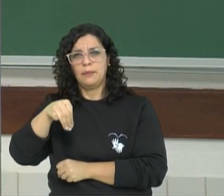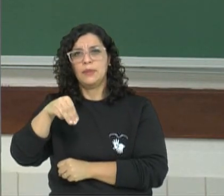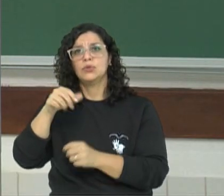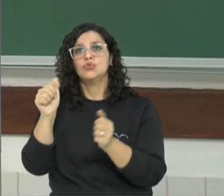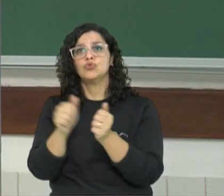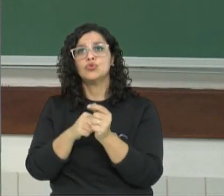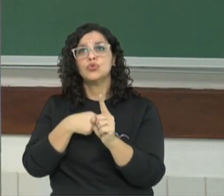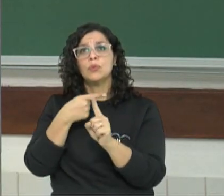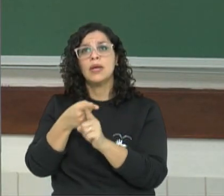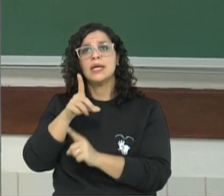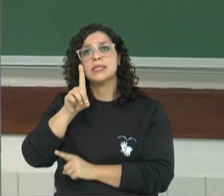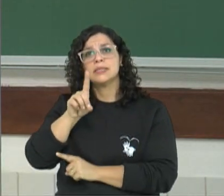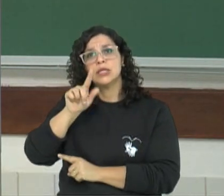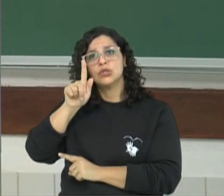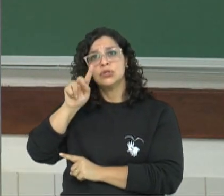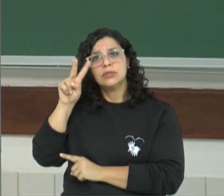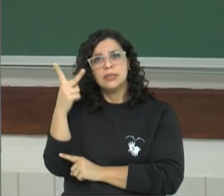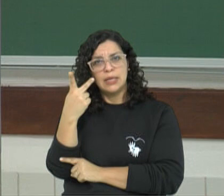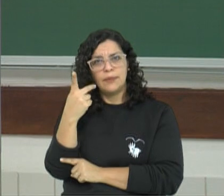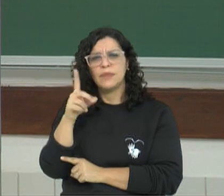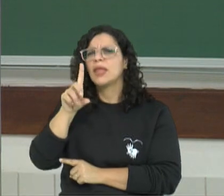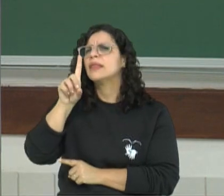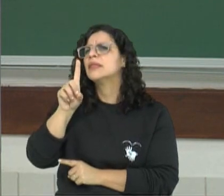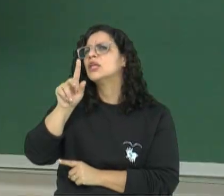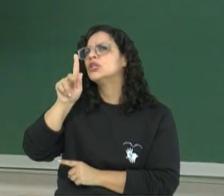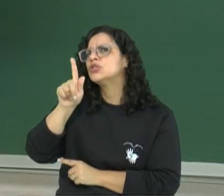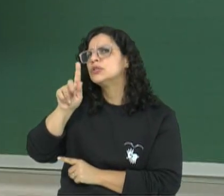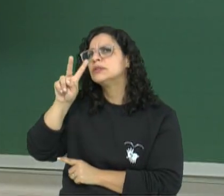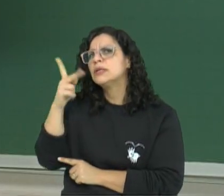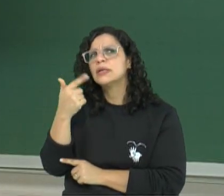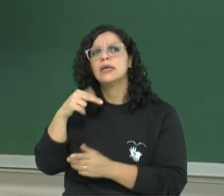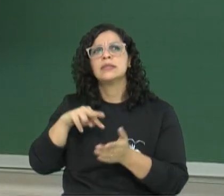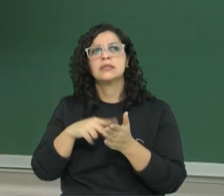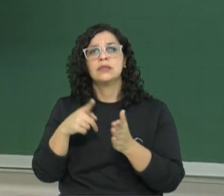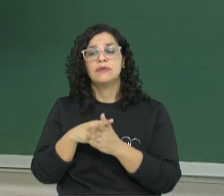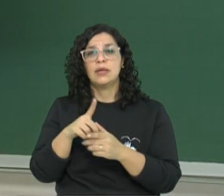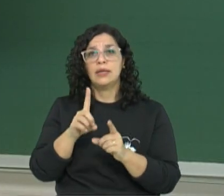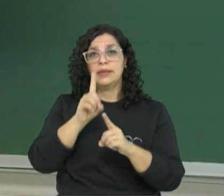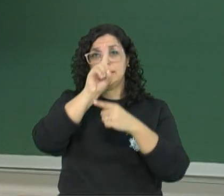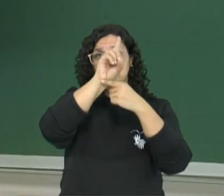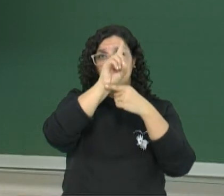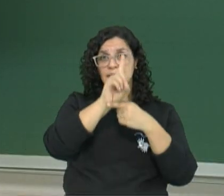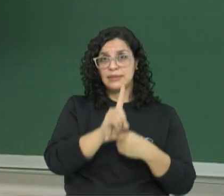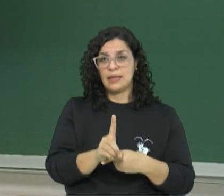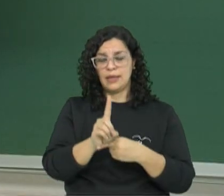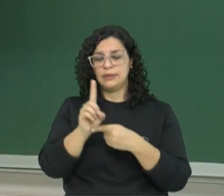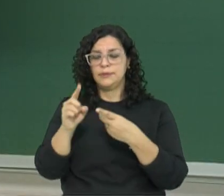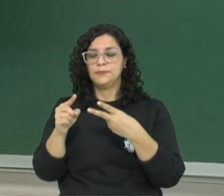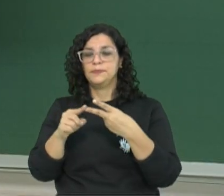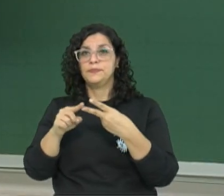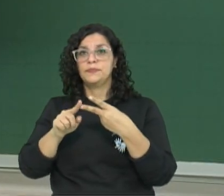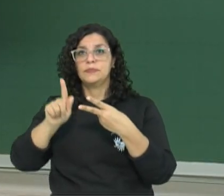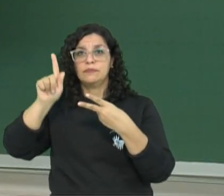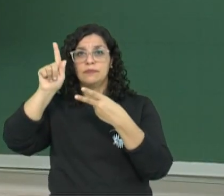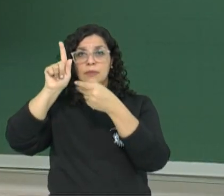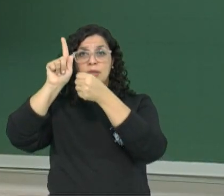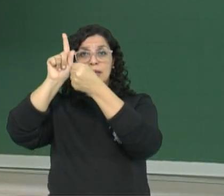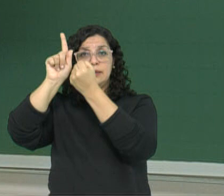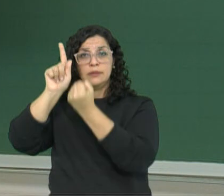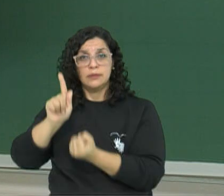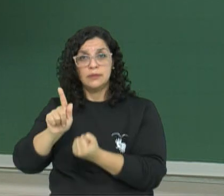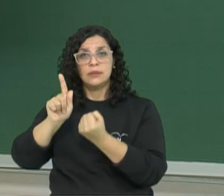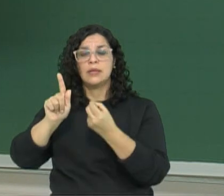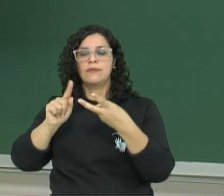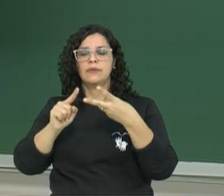expressão chamada dGH. Esse dGH ele representa a densidade, a gravidade e a profundidade em relação